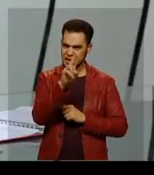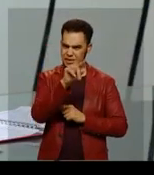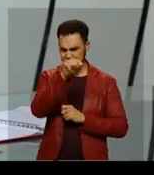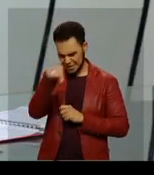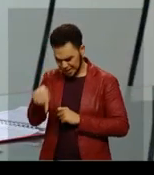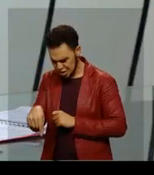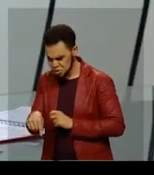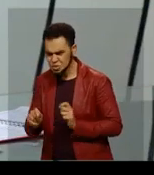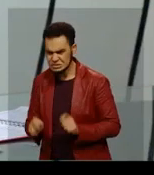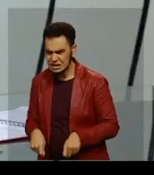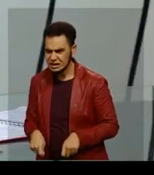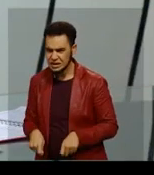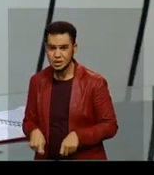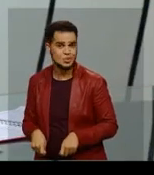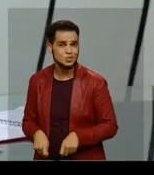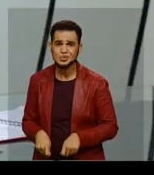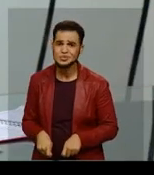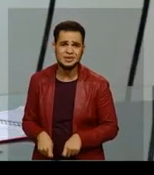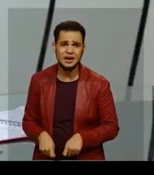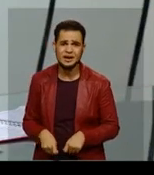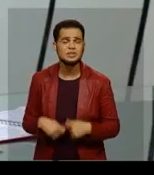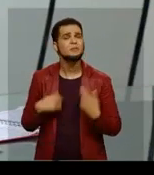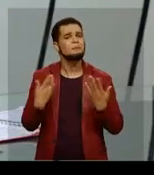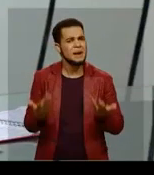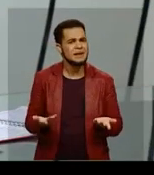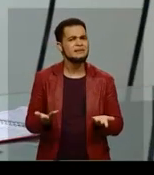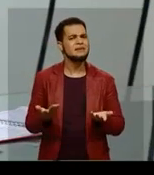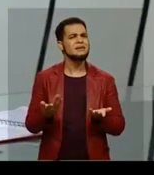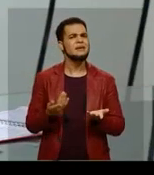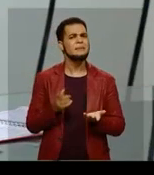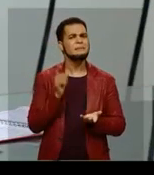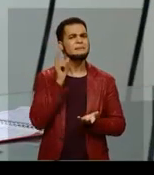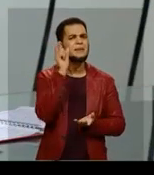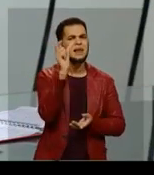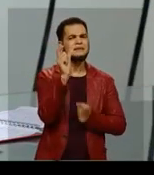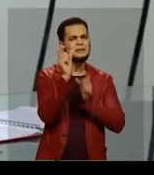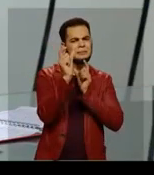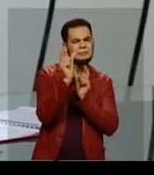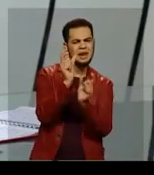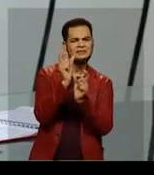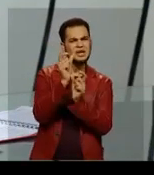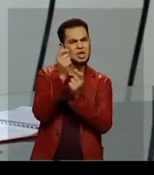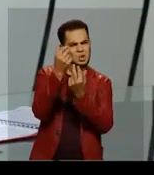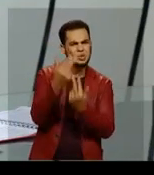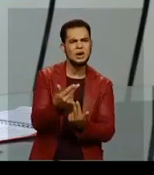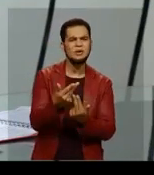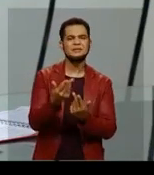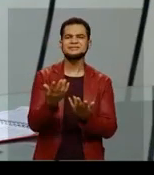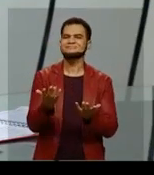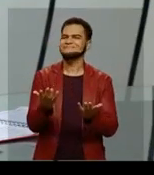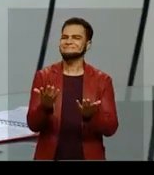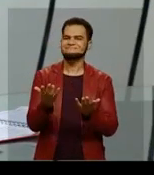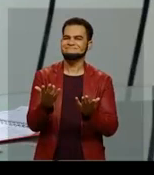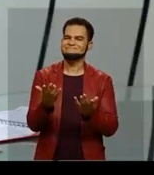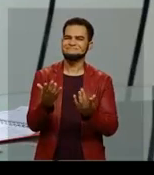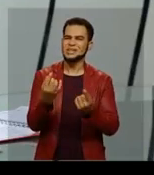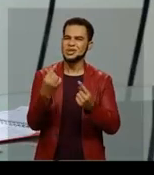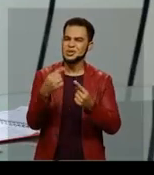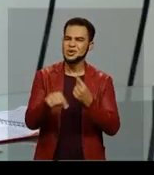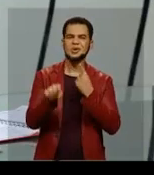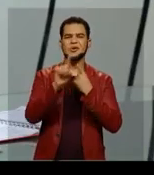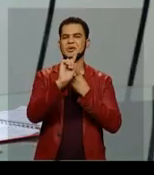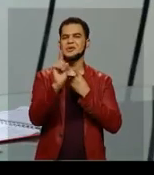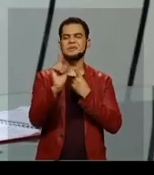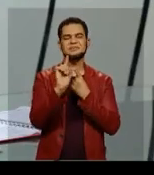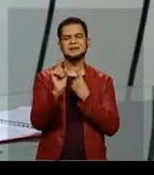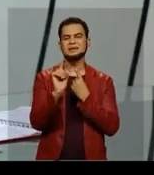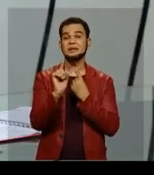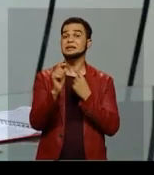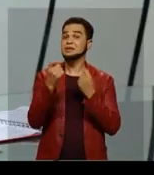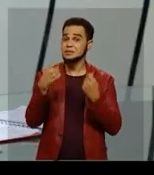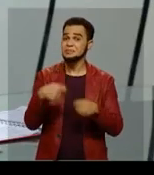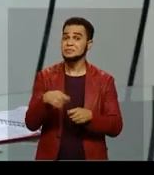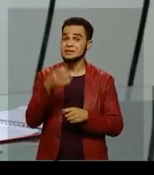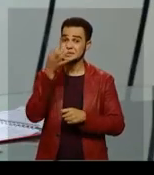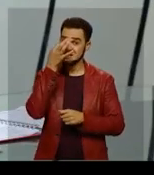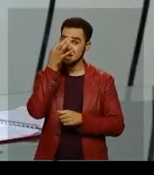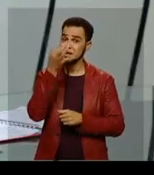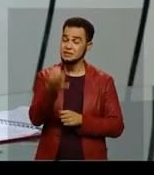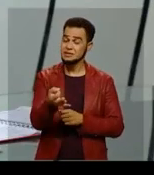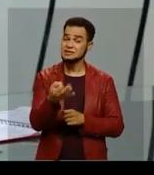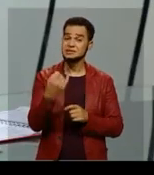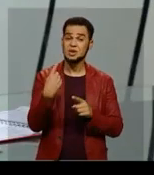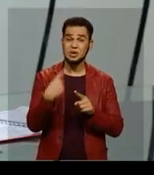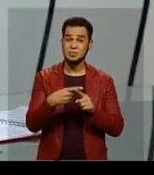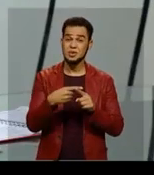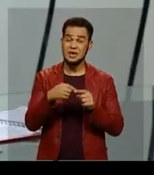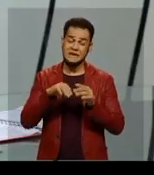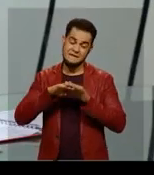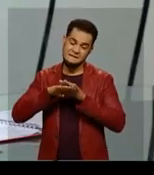redundância. E no falar, na oralidade, às vezes usamos muito. Então, você precisa de prestar atenção porque o vício